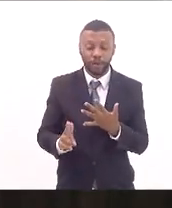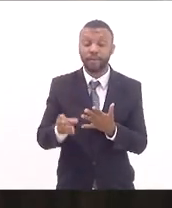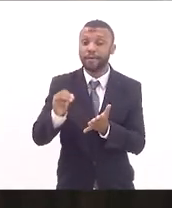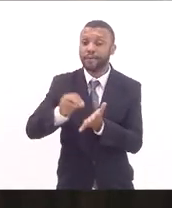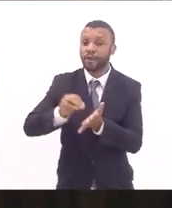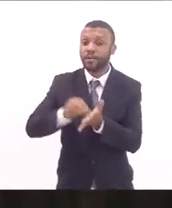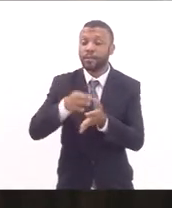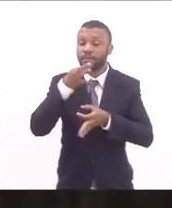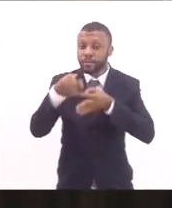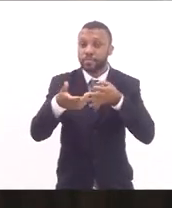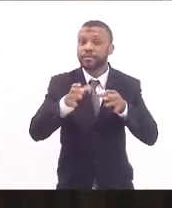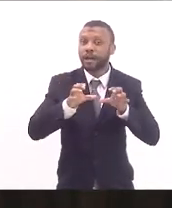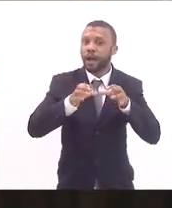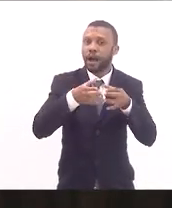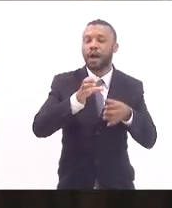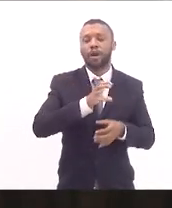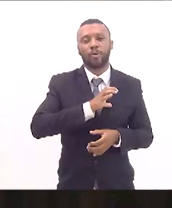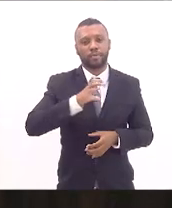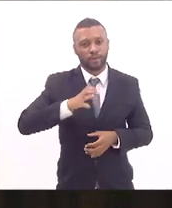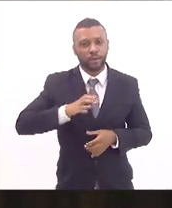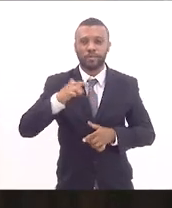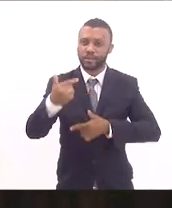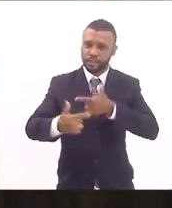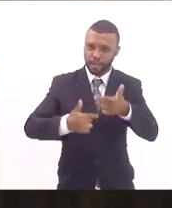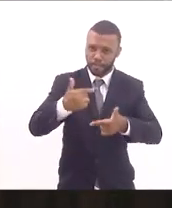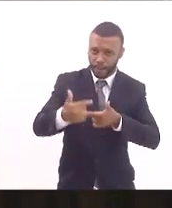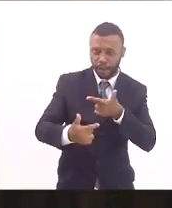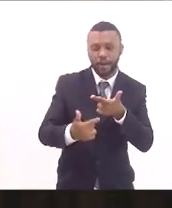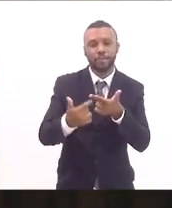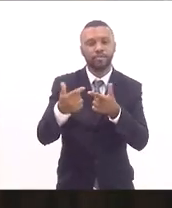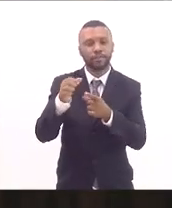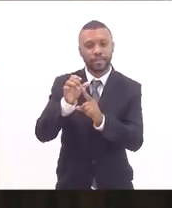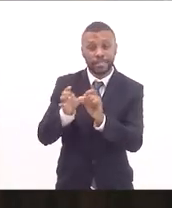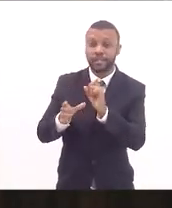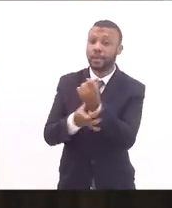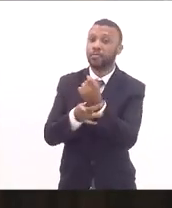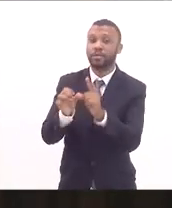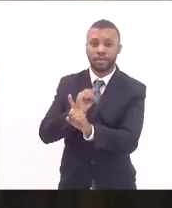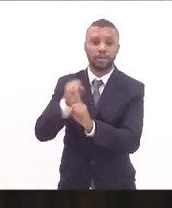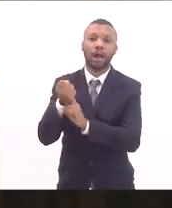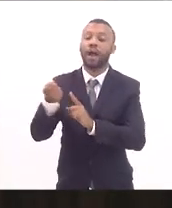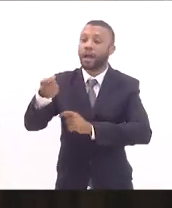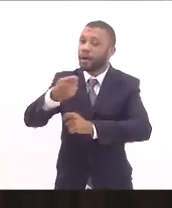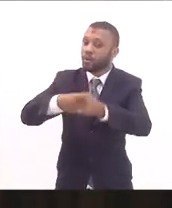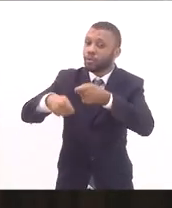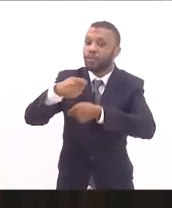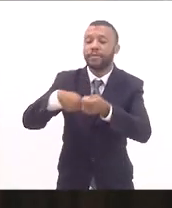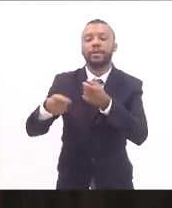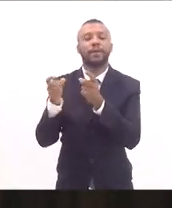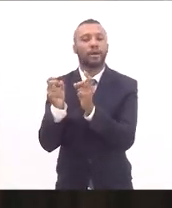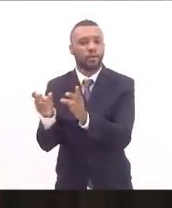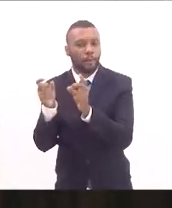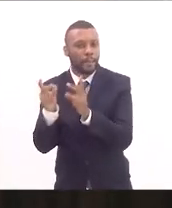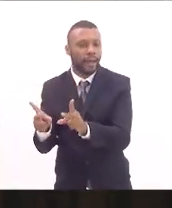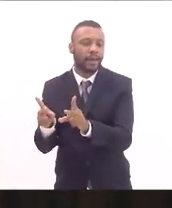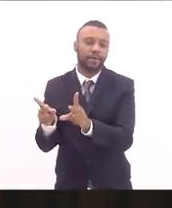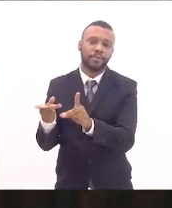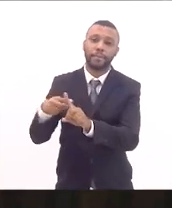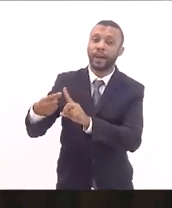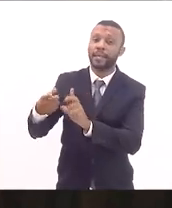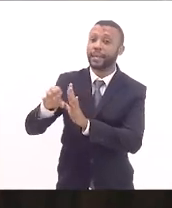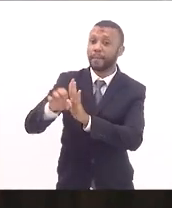prendendo de pareceres das comissões de trabalho legislação social e Seguridade Social de economia do que começam as emendas de plenário